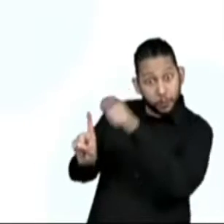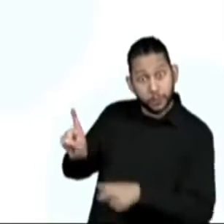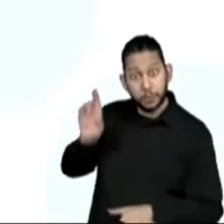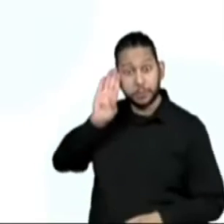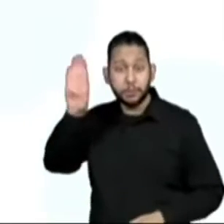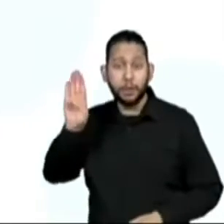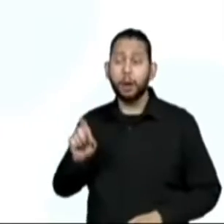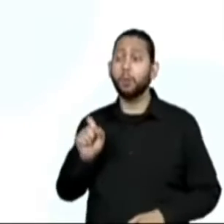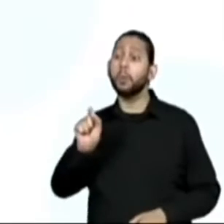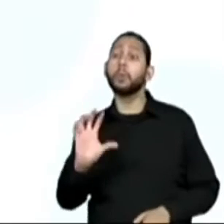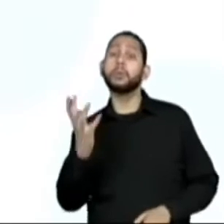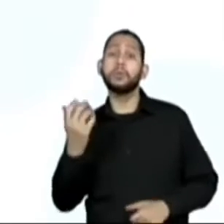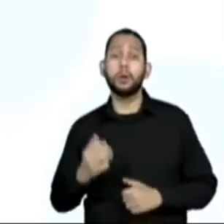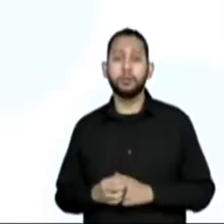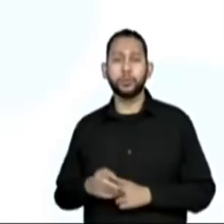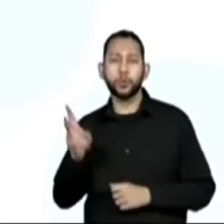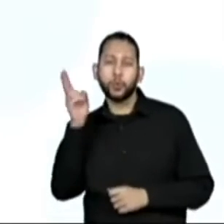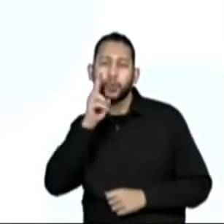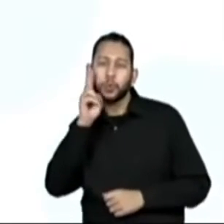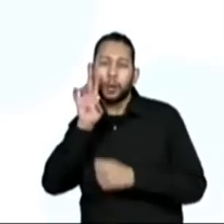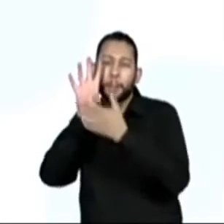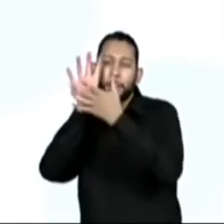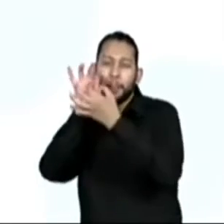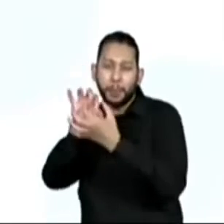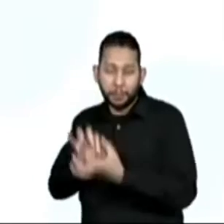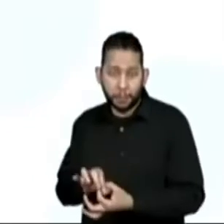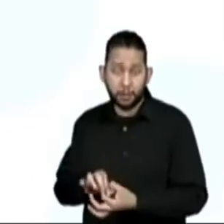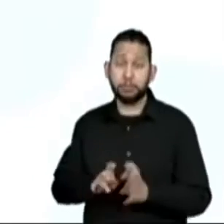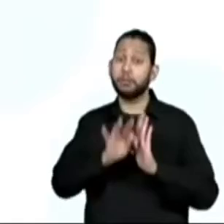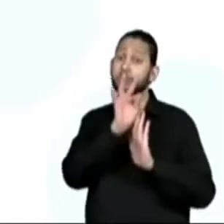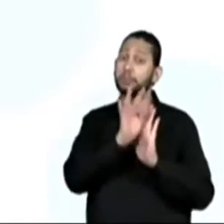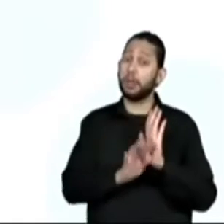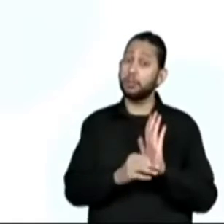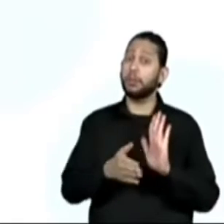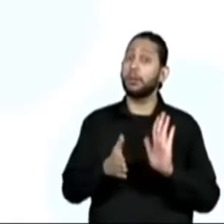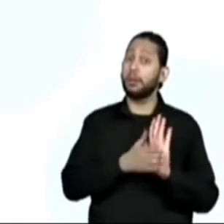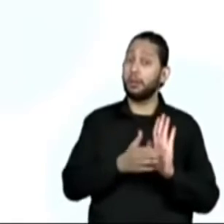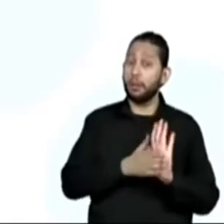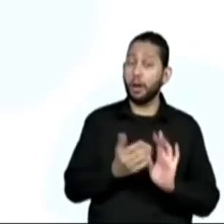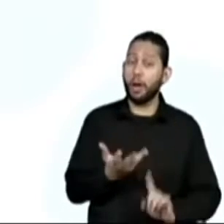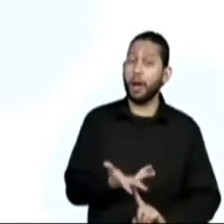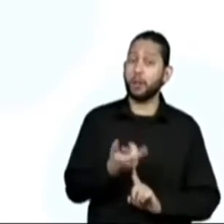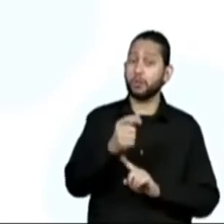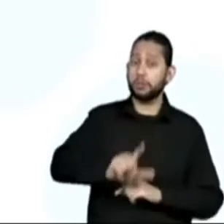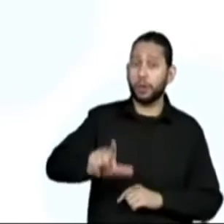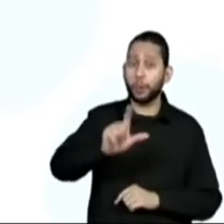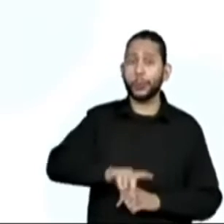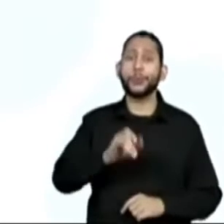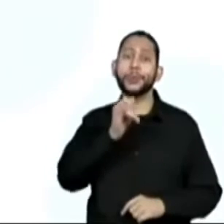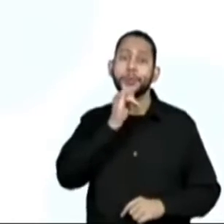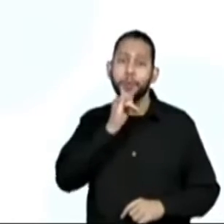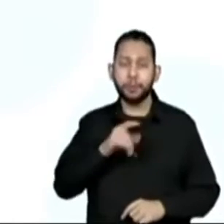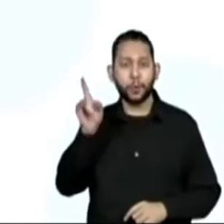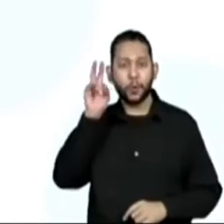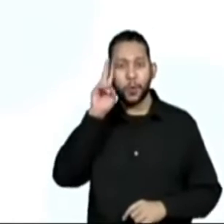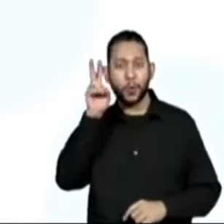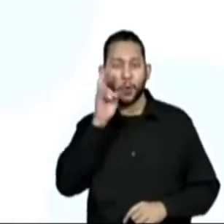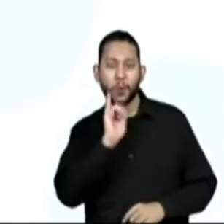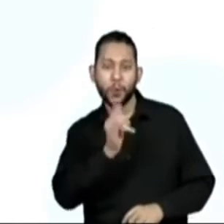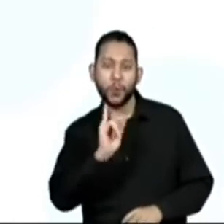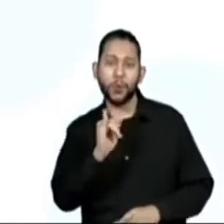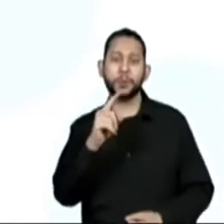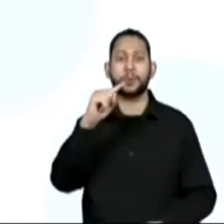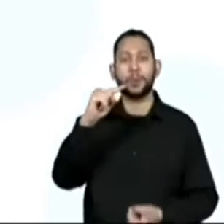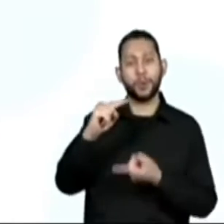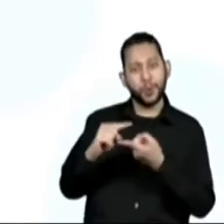foco narrativo. Na leitura de textos do campo artístico literário, contos, fábulas, crônicas, entre